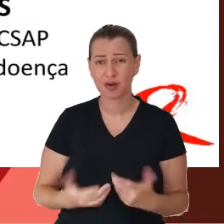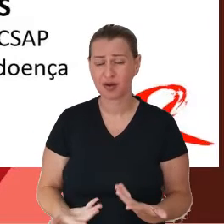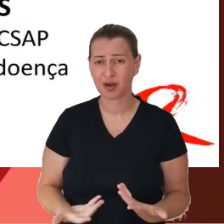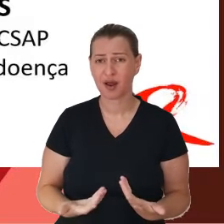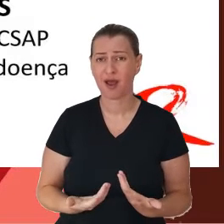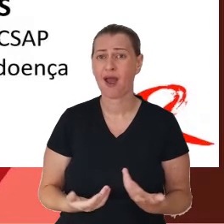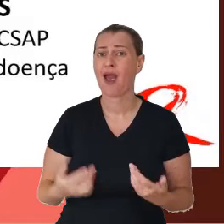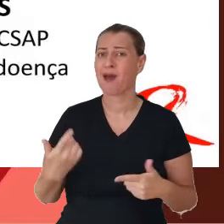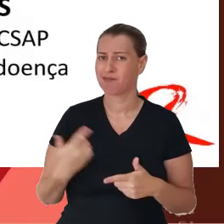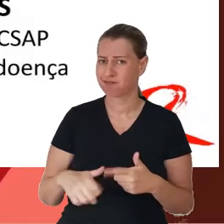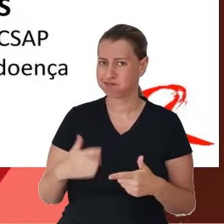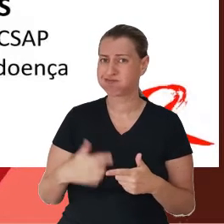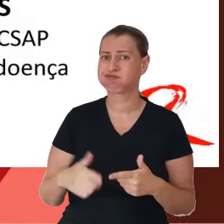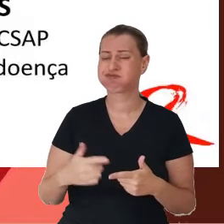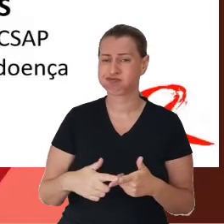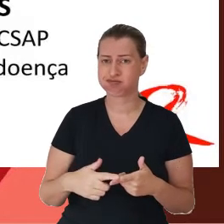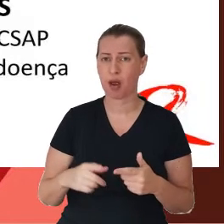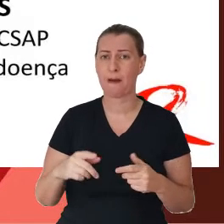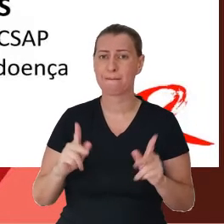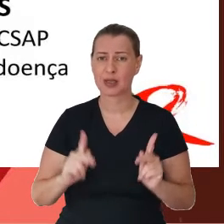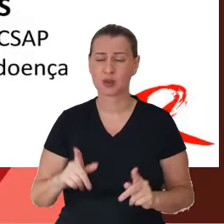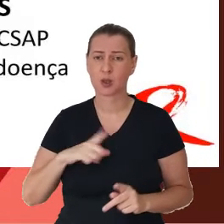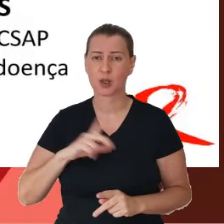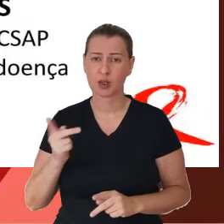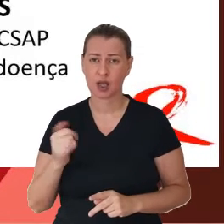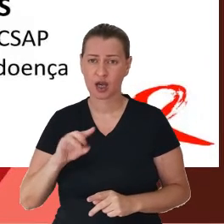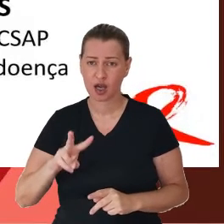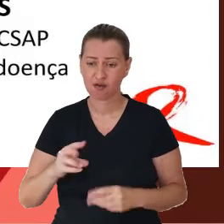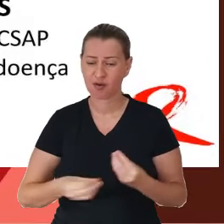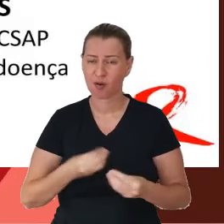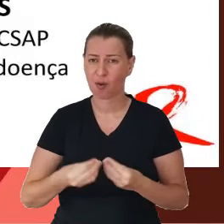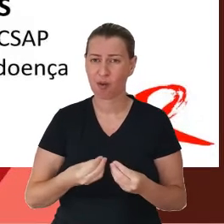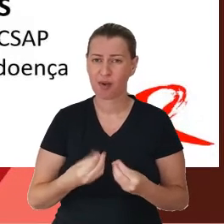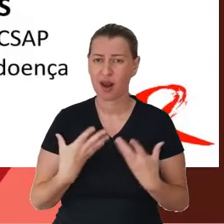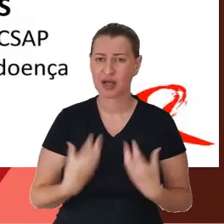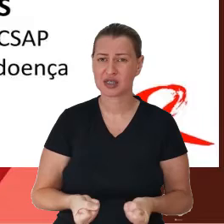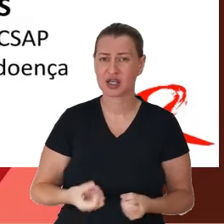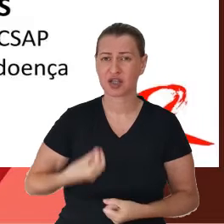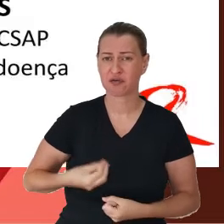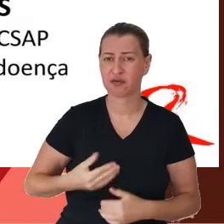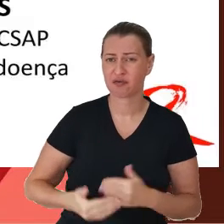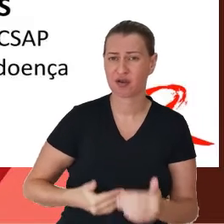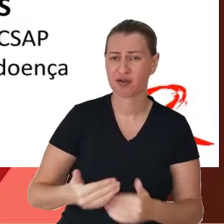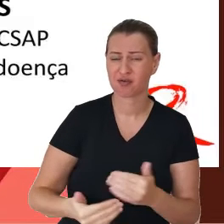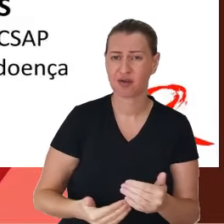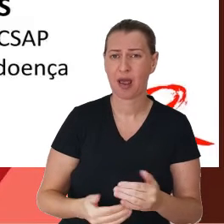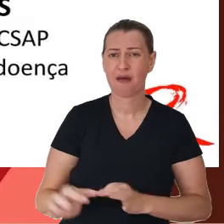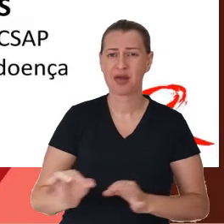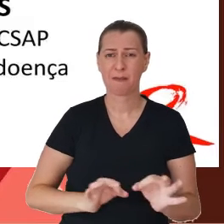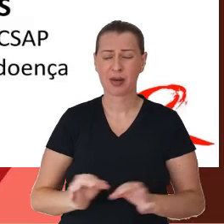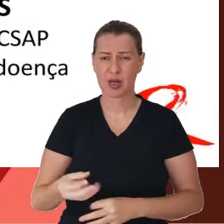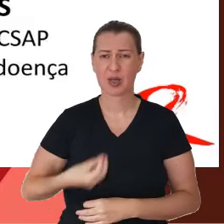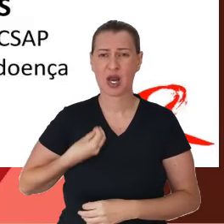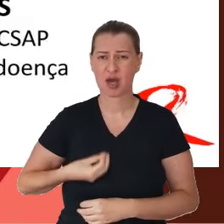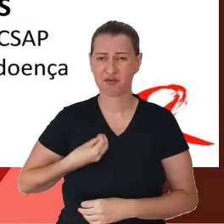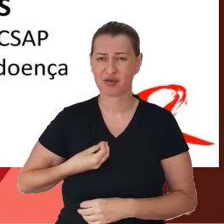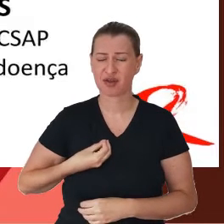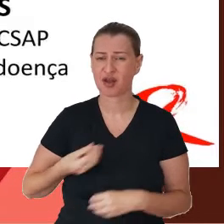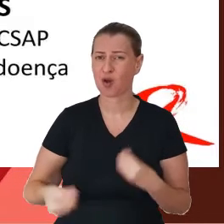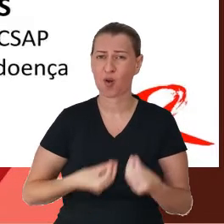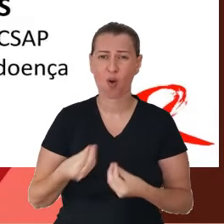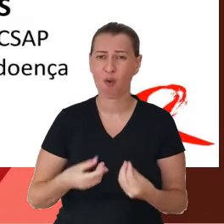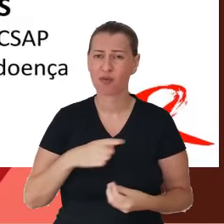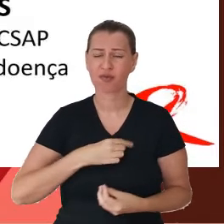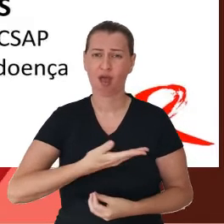é prejudicada, a forma que a pessoa se permite viver dali para frente, se permite ter planos a longo prazo, se socializar,